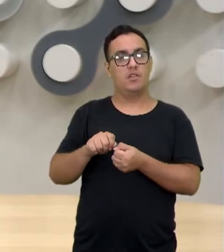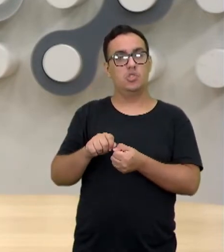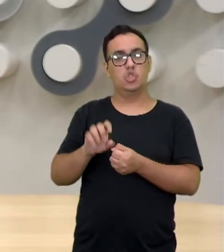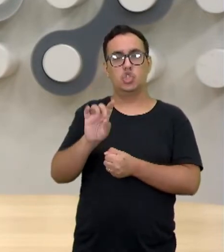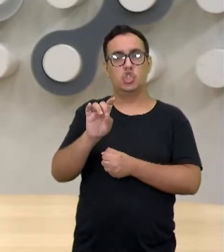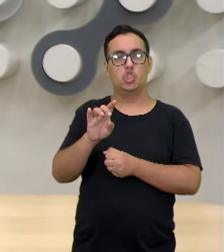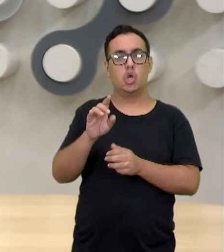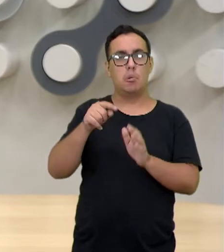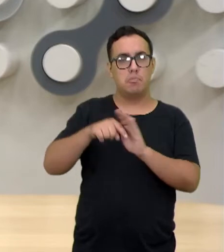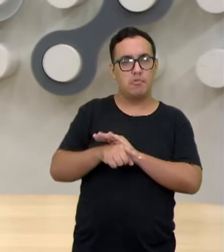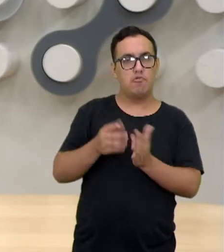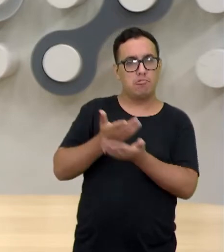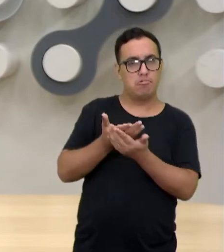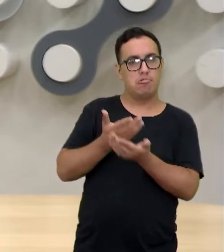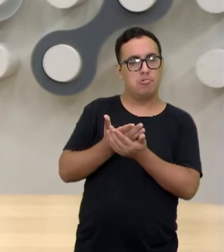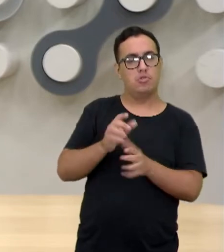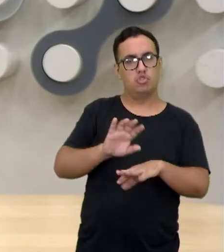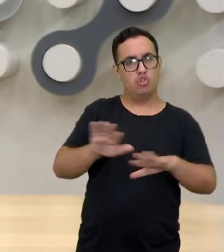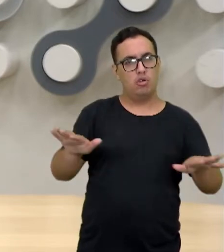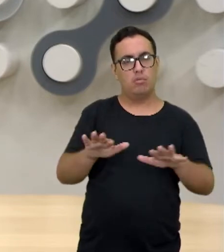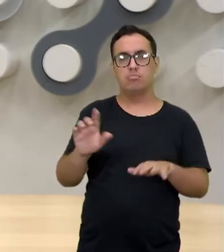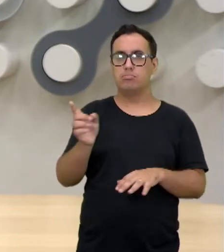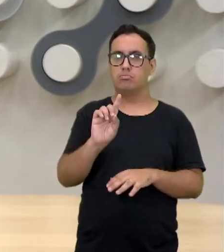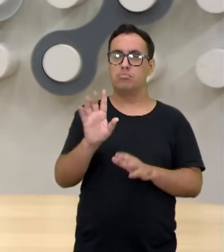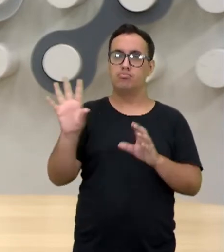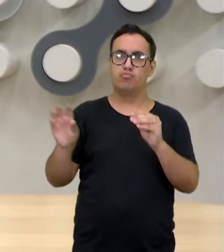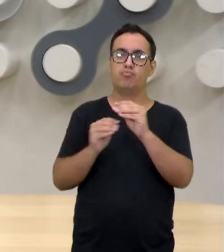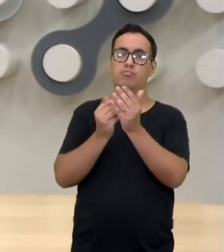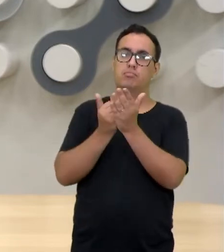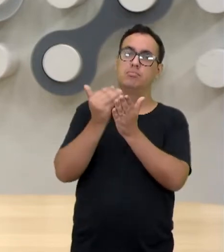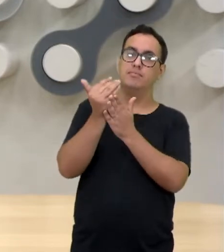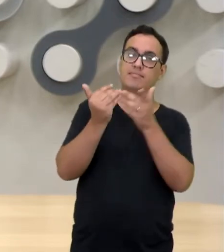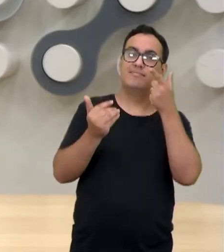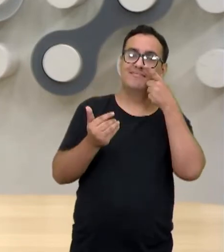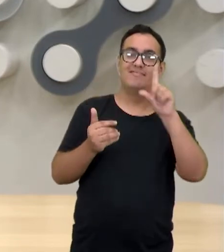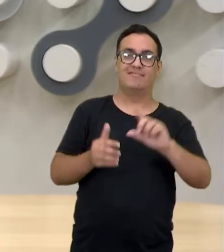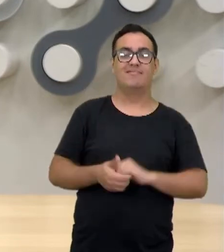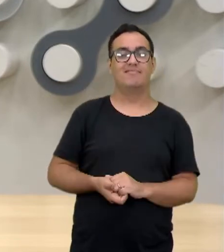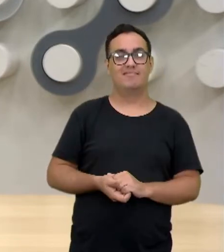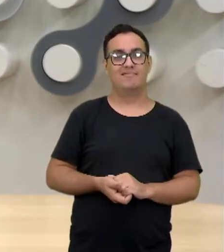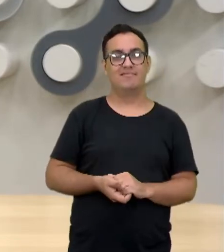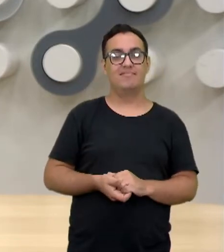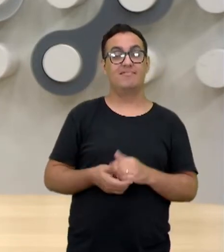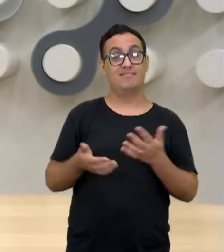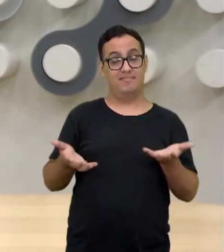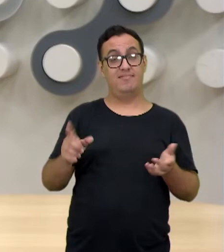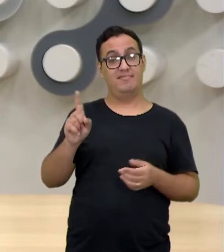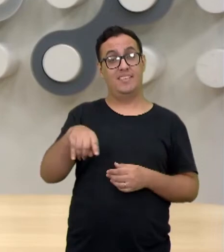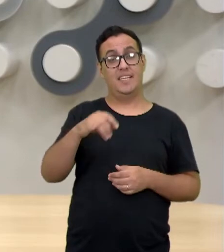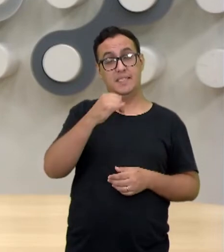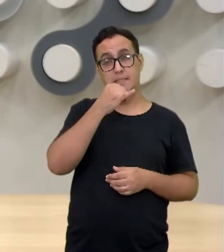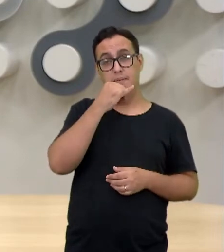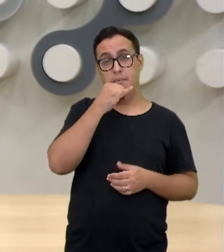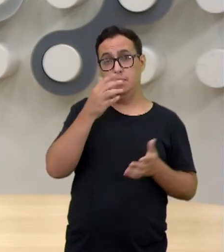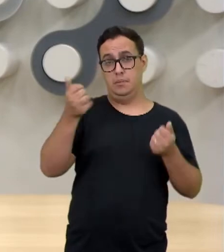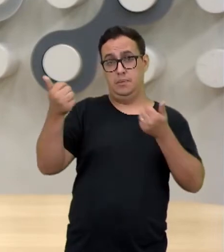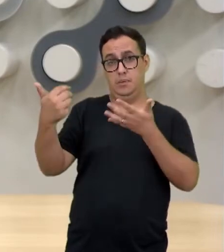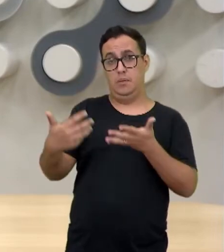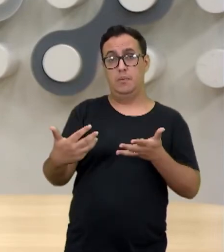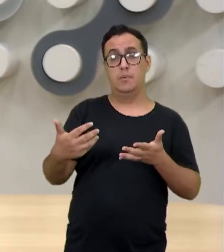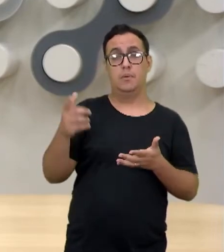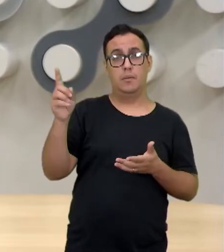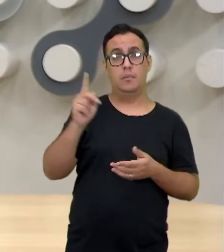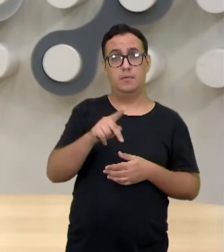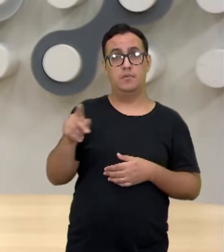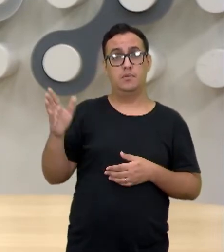saber teórico, como um saber contemplativo, tá certo? Então, tá aí um exemplo, né? O professor